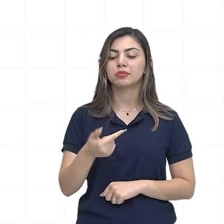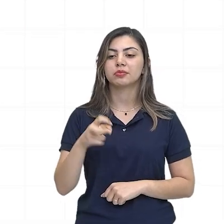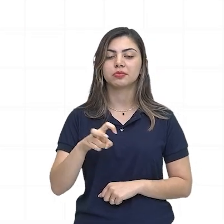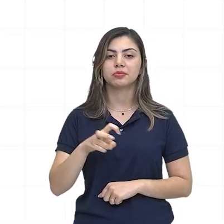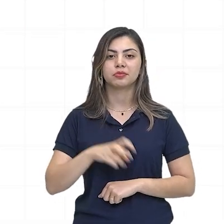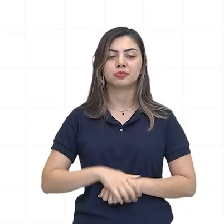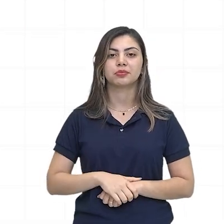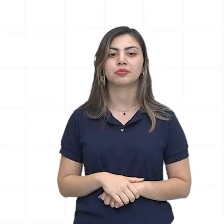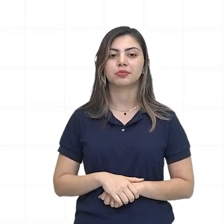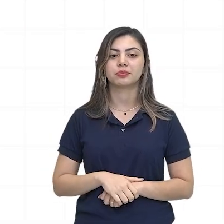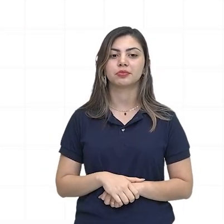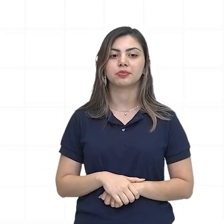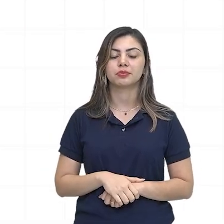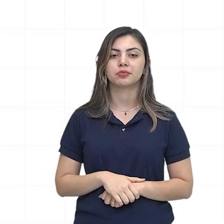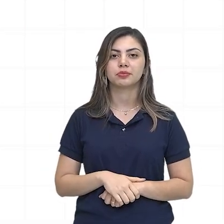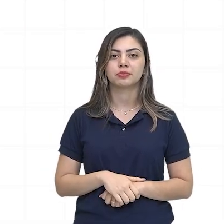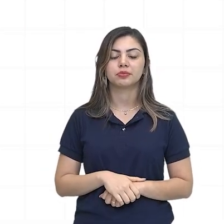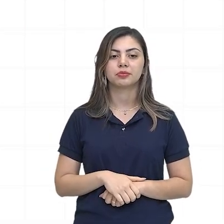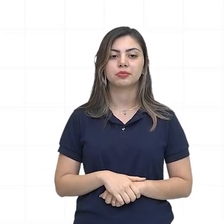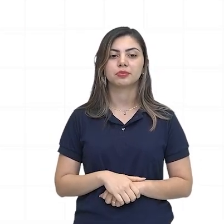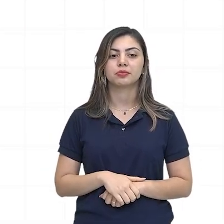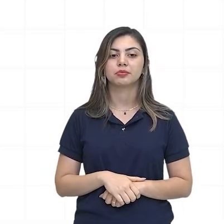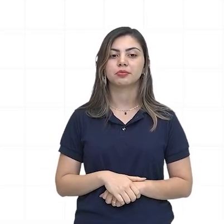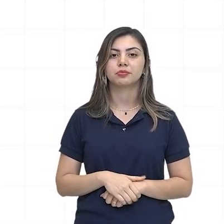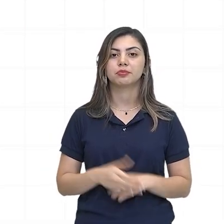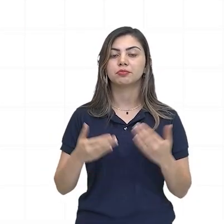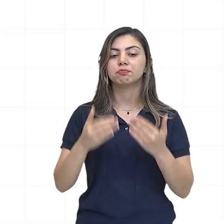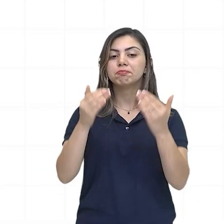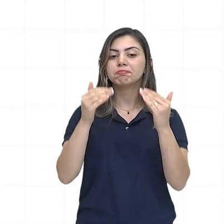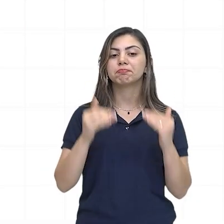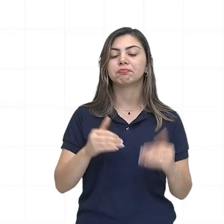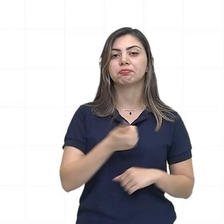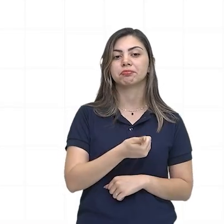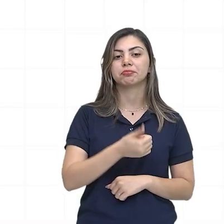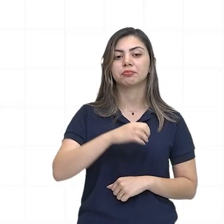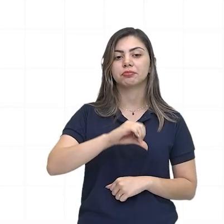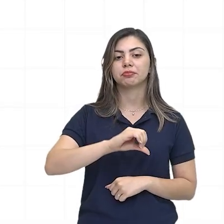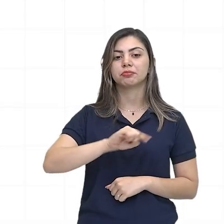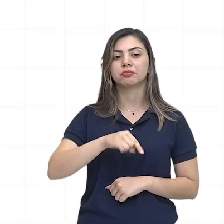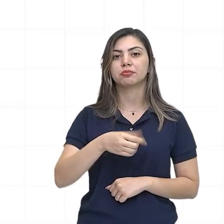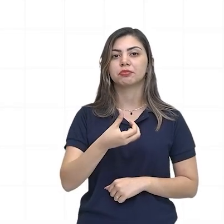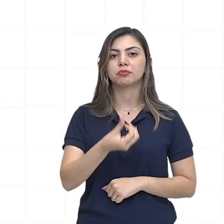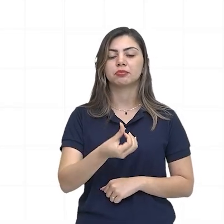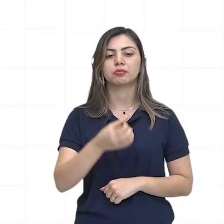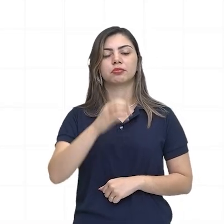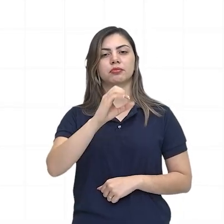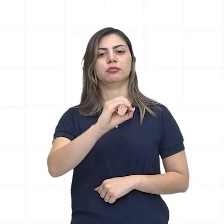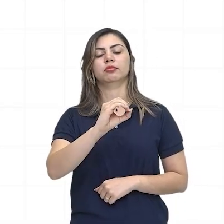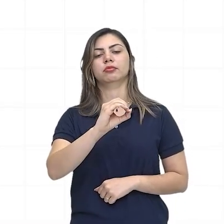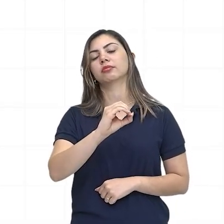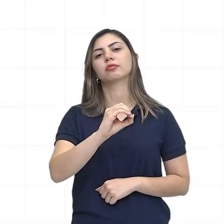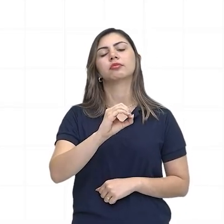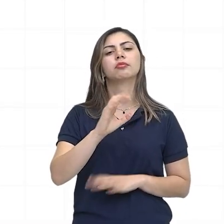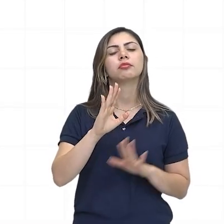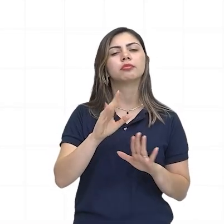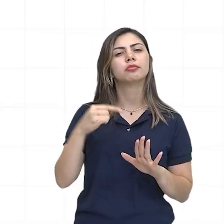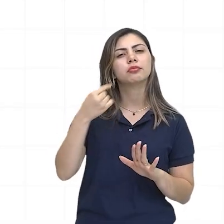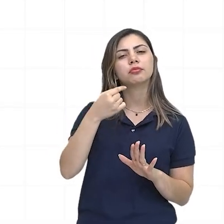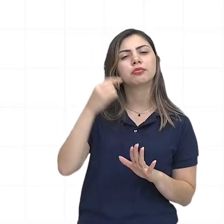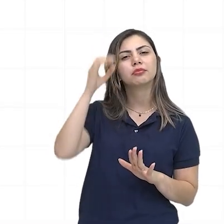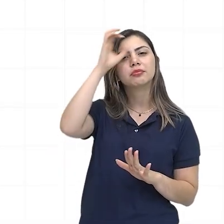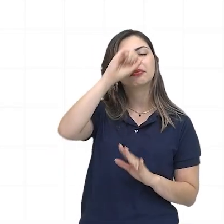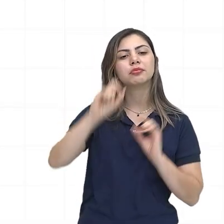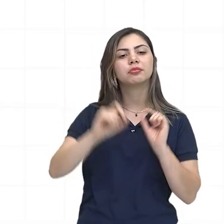6,25. Aqui a gente tem 19,6 elevado a zero. A gente aprendeu que qualquer